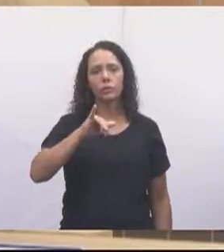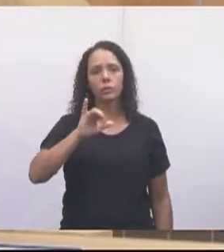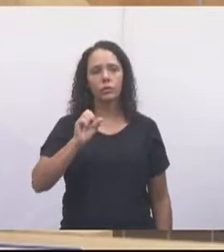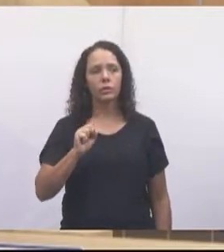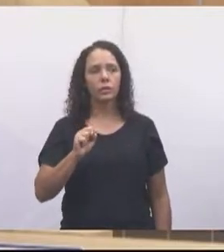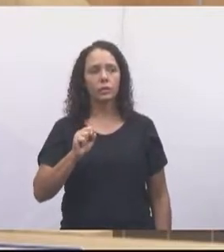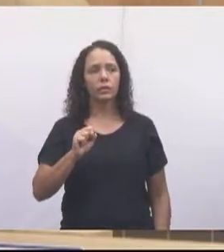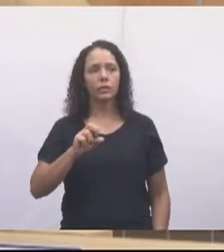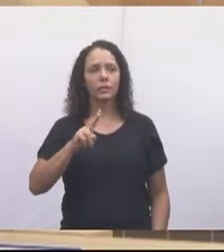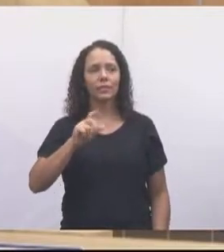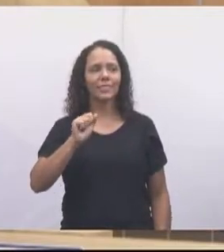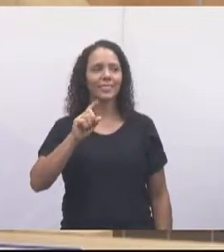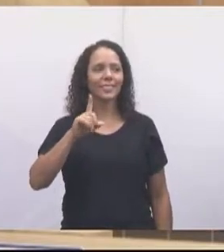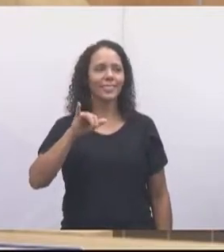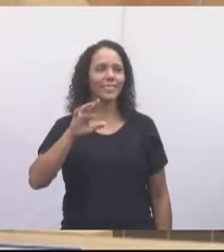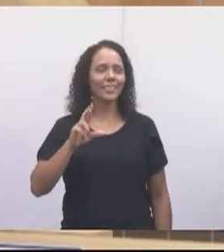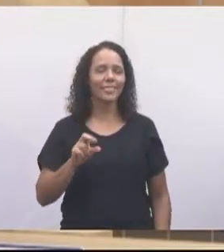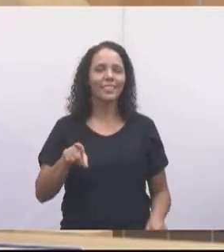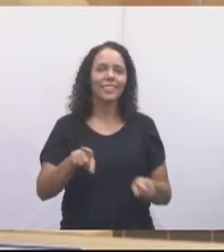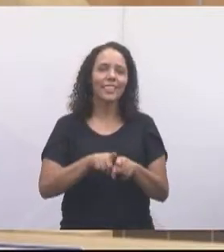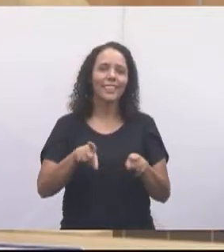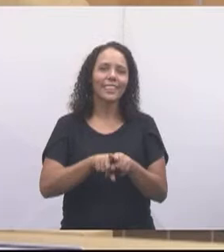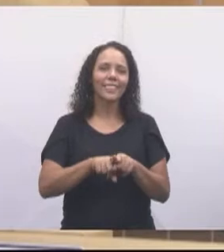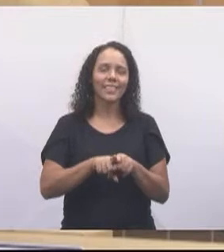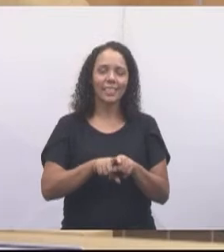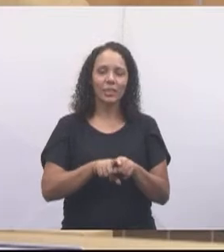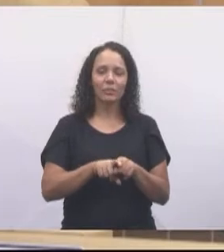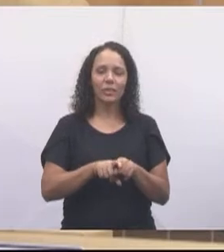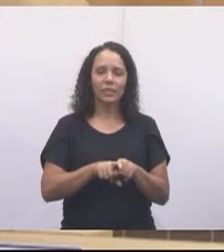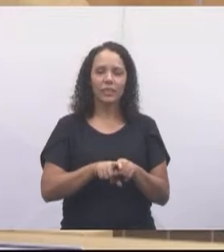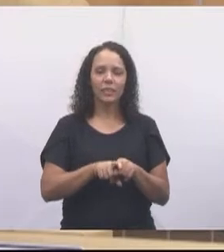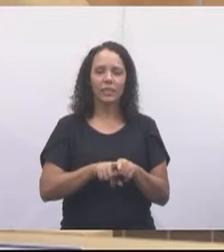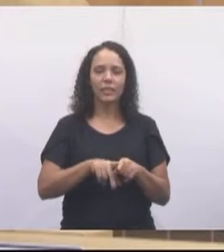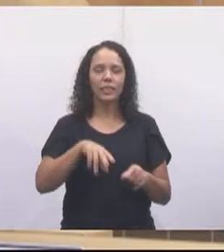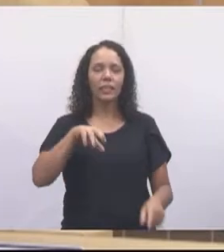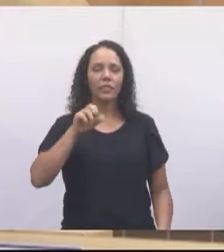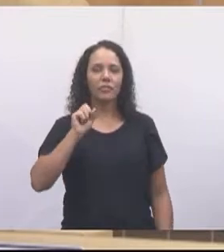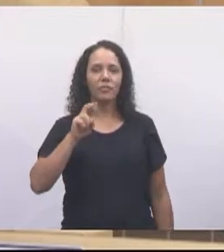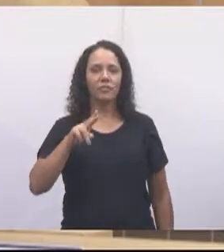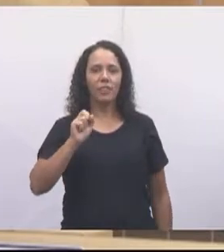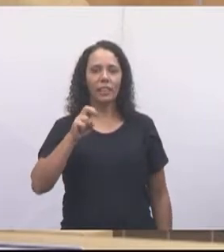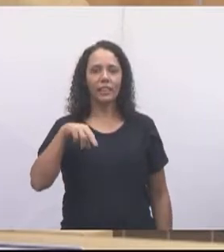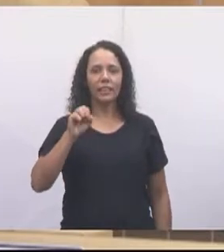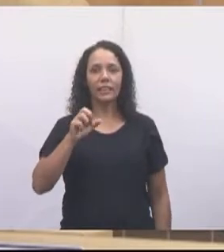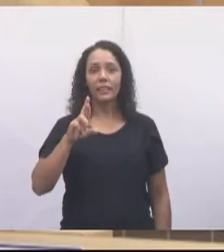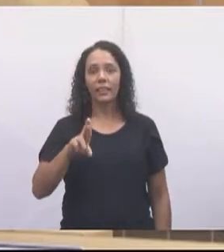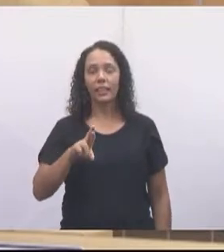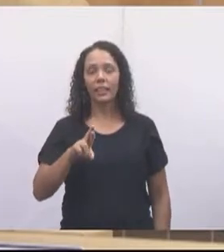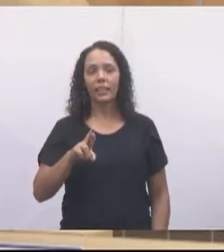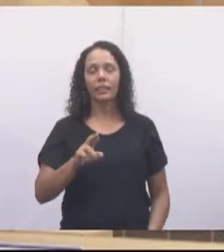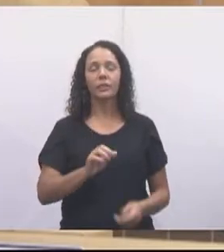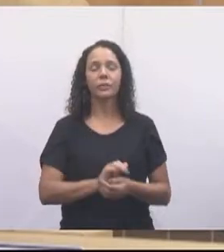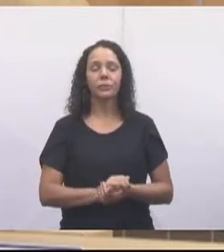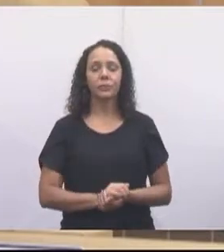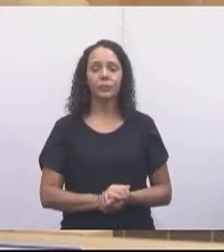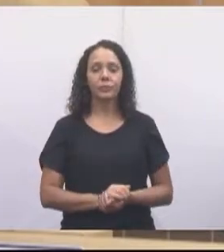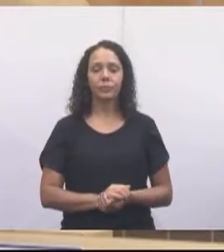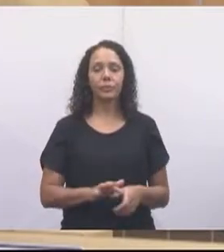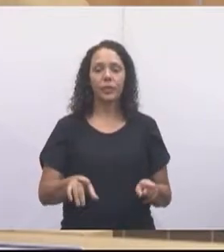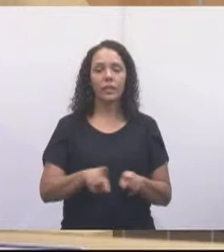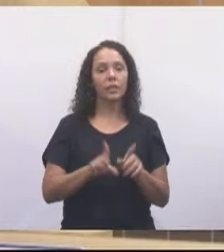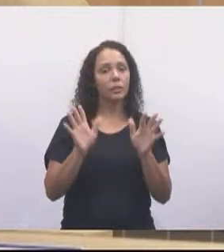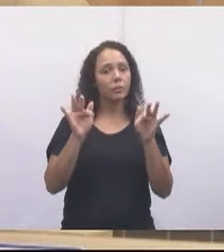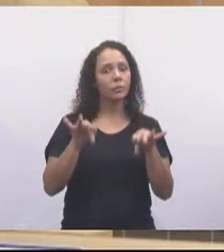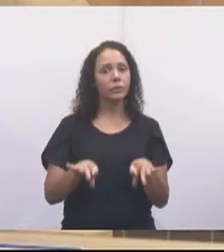o Valdir e também aqui o Warner, do Ponte Preta. E,